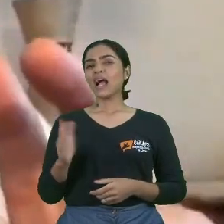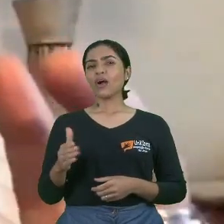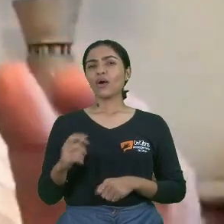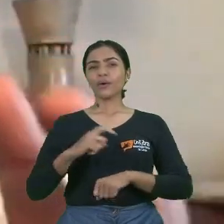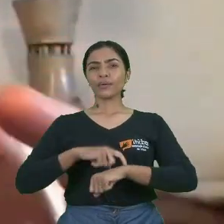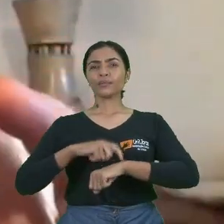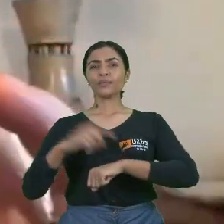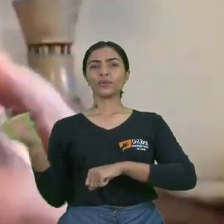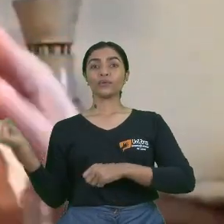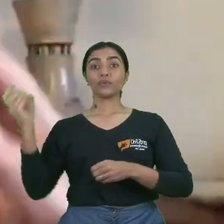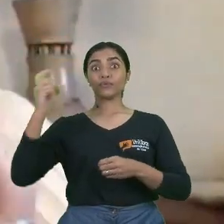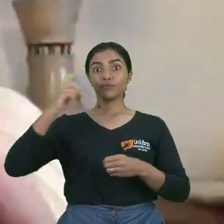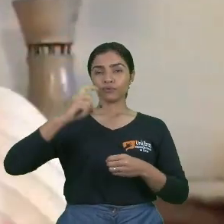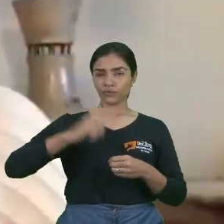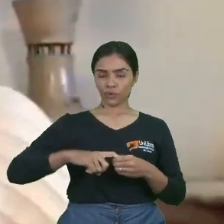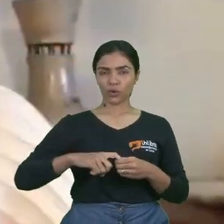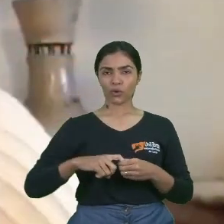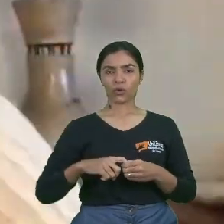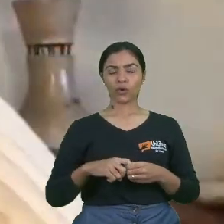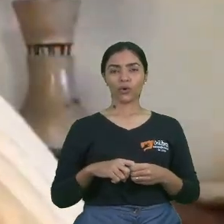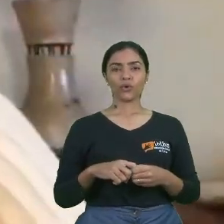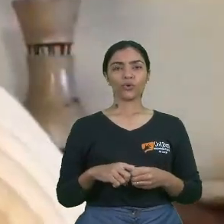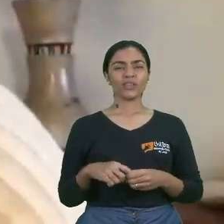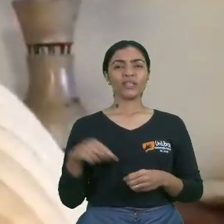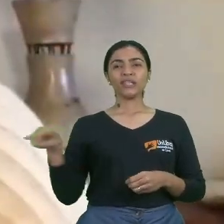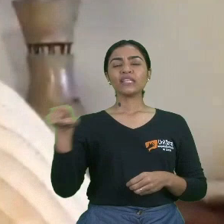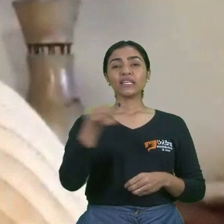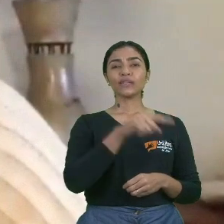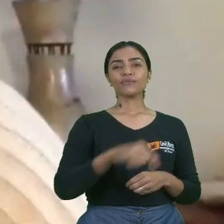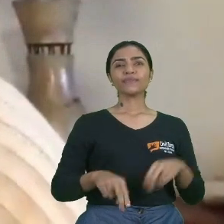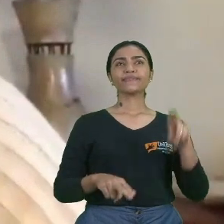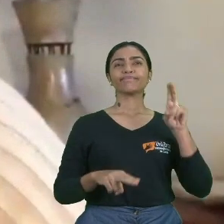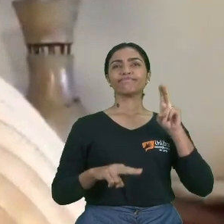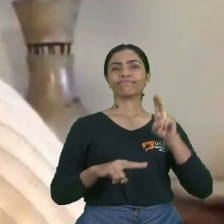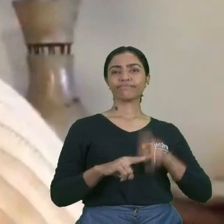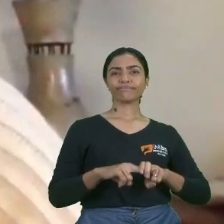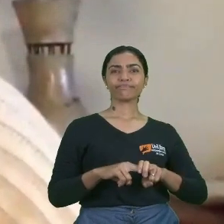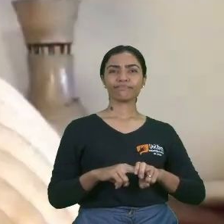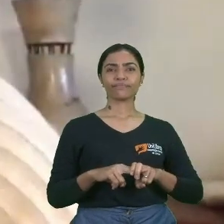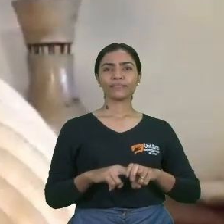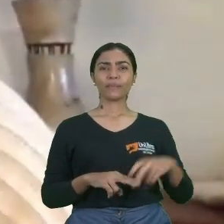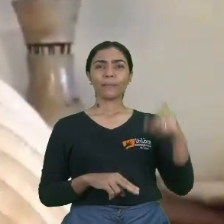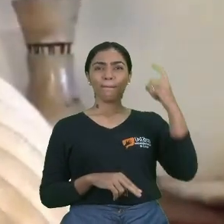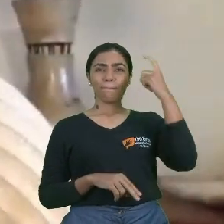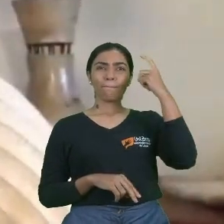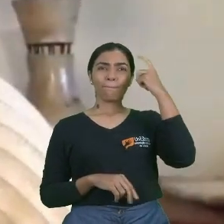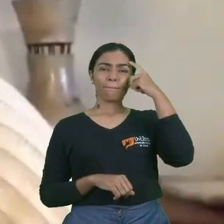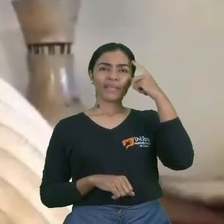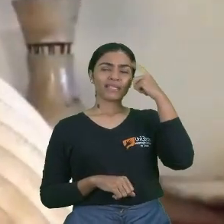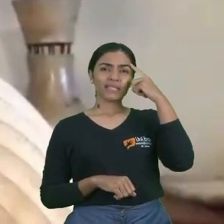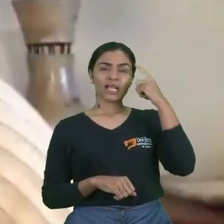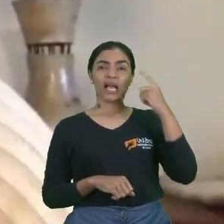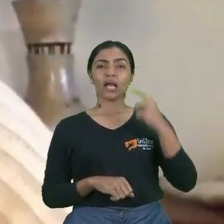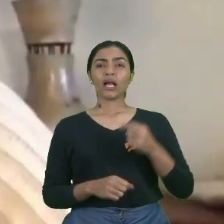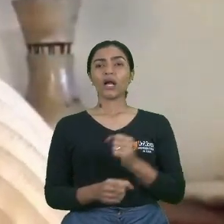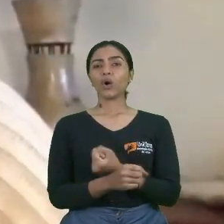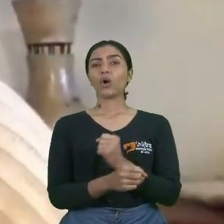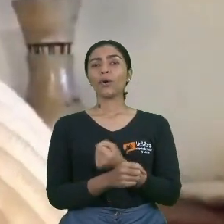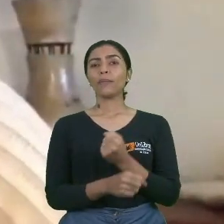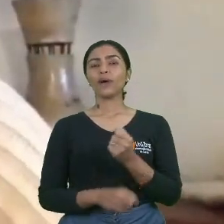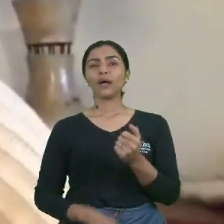momento que vocês sentaram para pensar não havia a outra obra